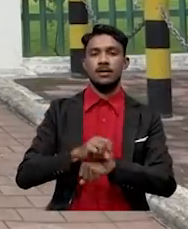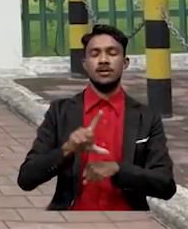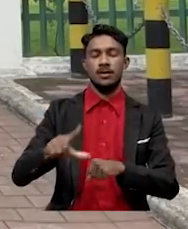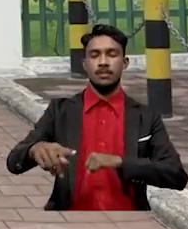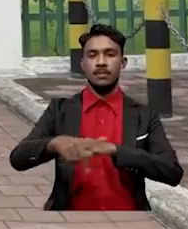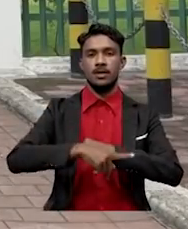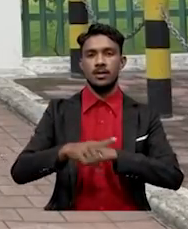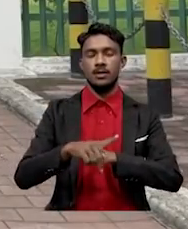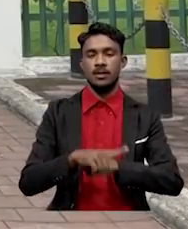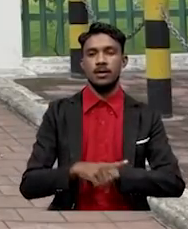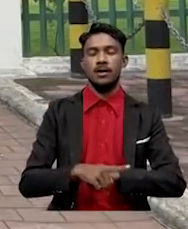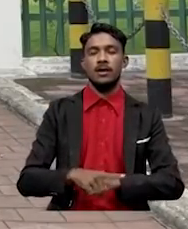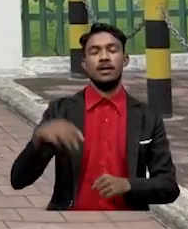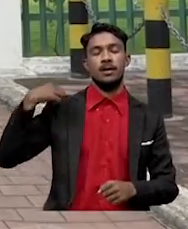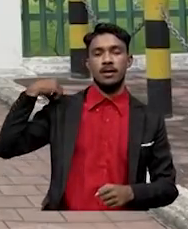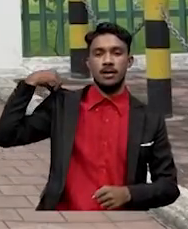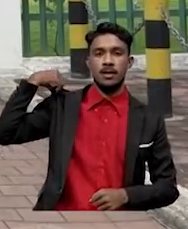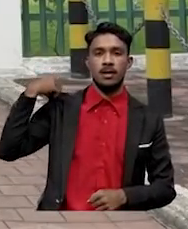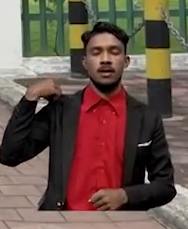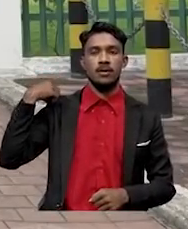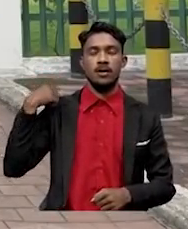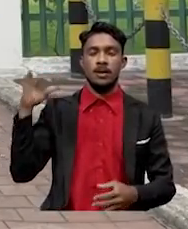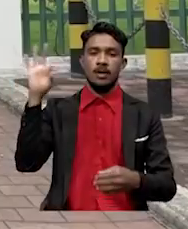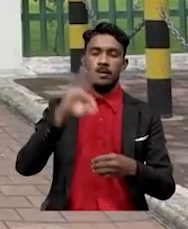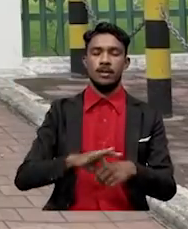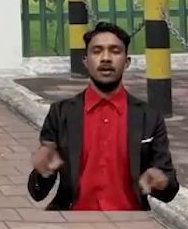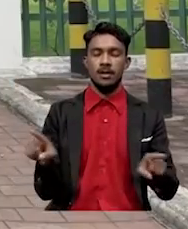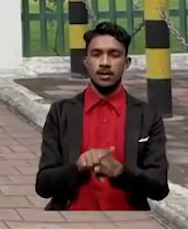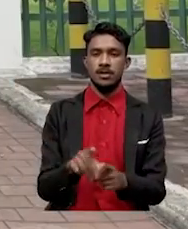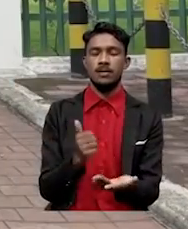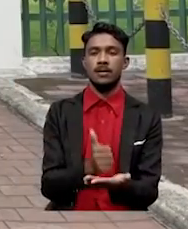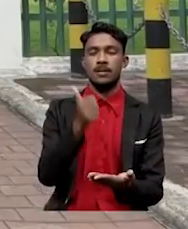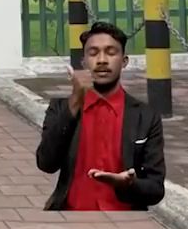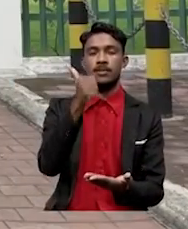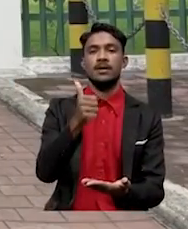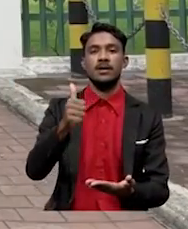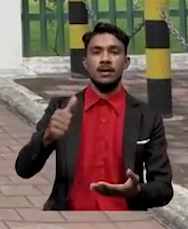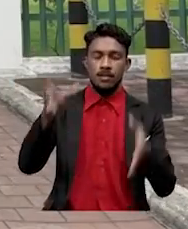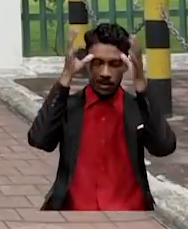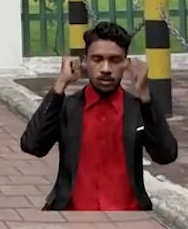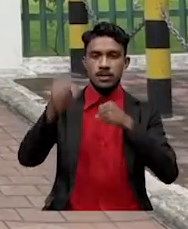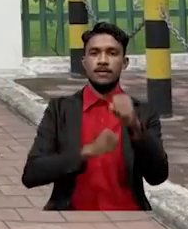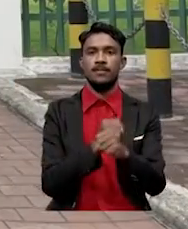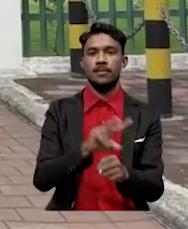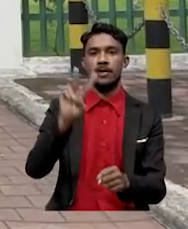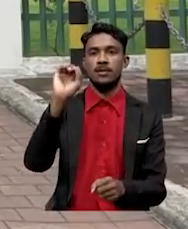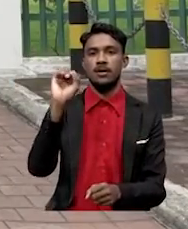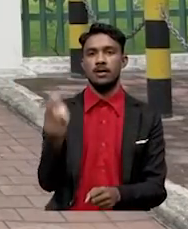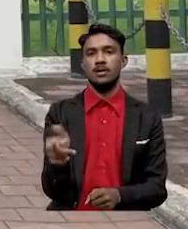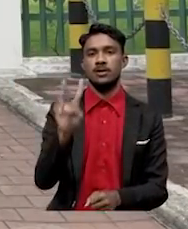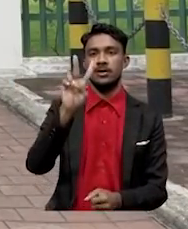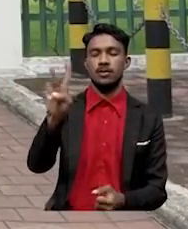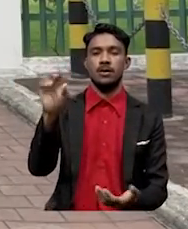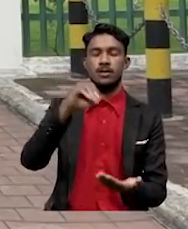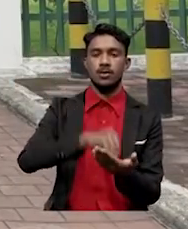ne ninia kandidatu mak eleitu nudar presidente republika riung rua ronulu resing rua to riung rua